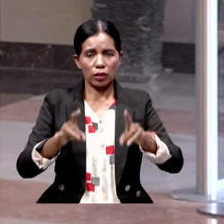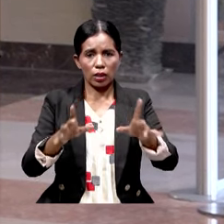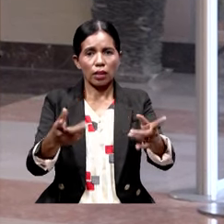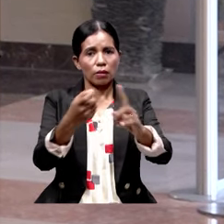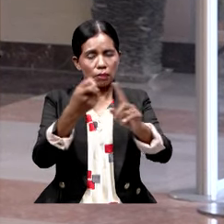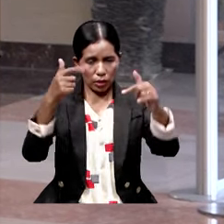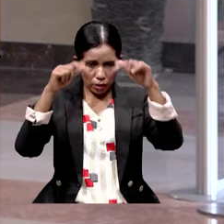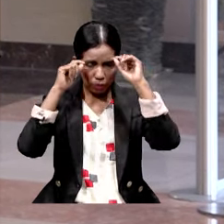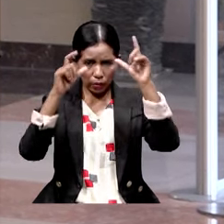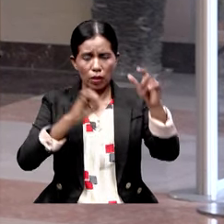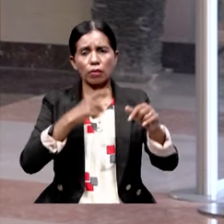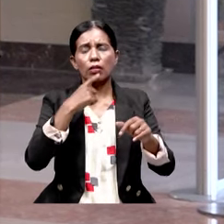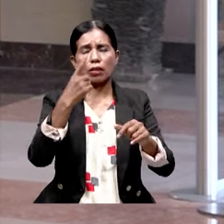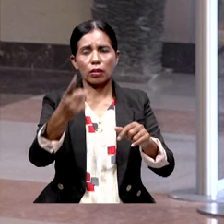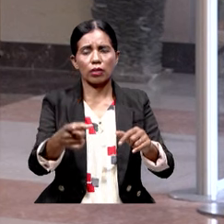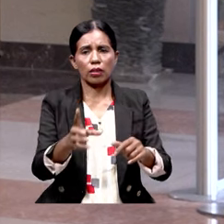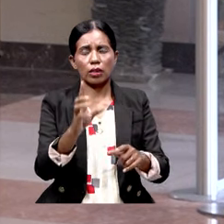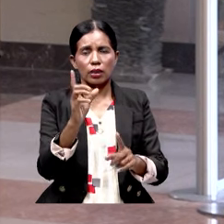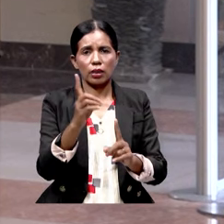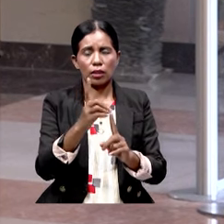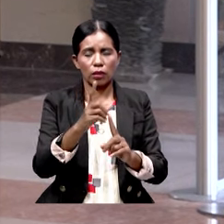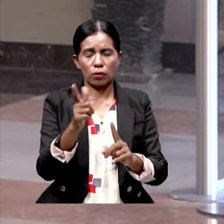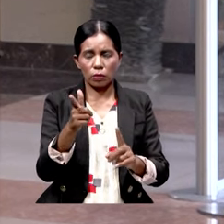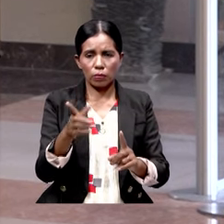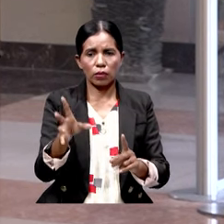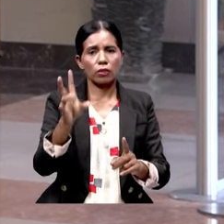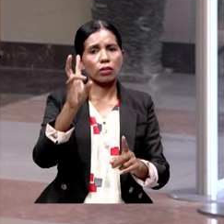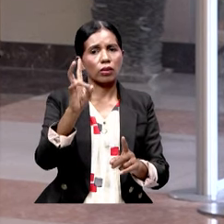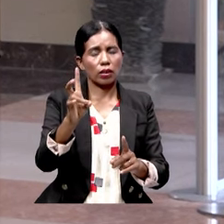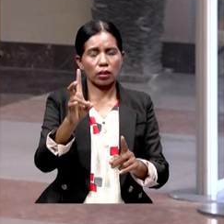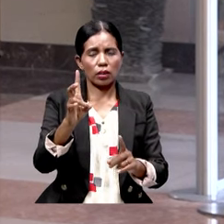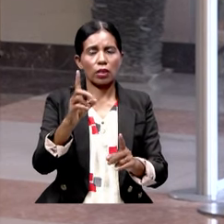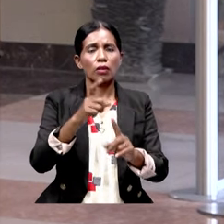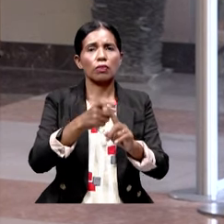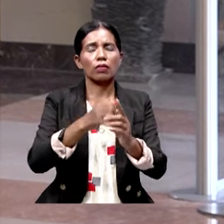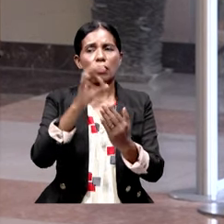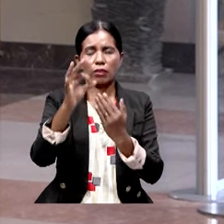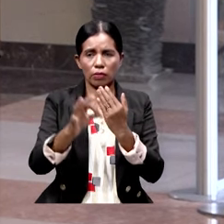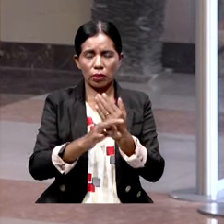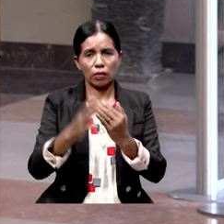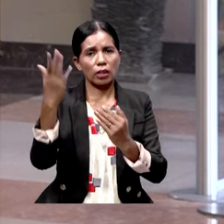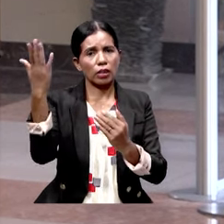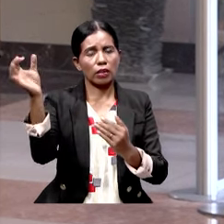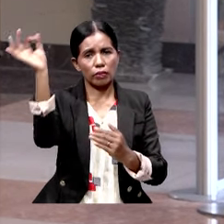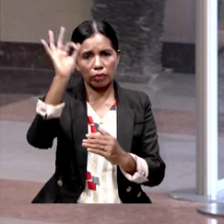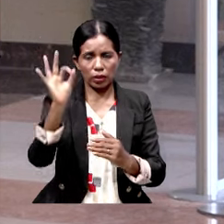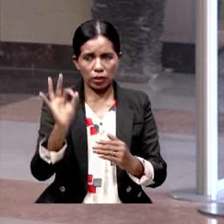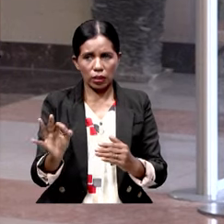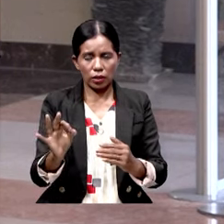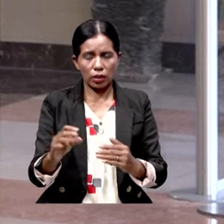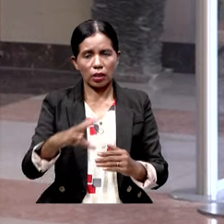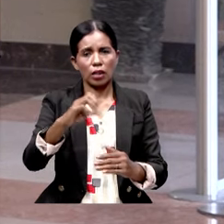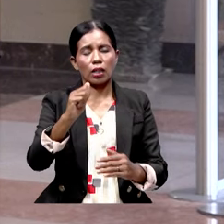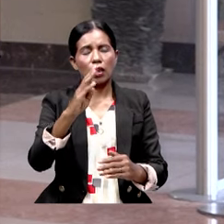excelência presidente que dia 27 agora de fevereiro e a França cabo né tulo